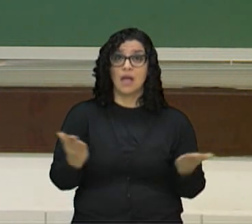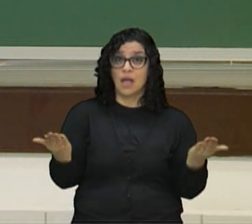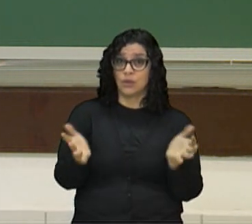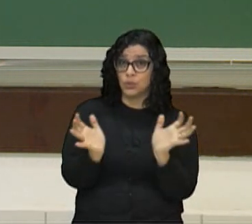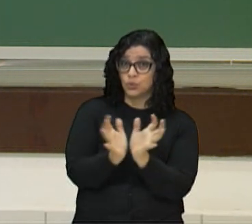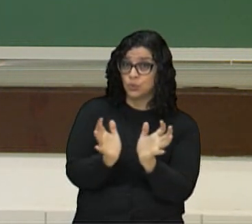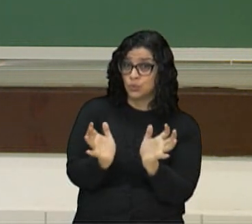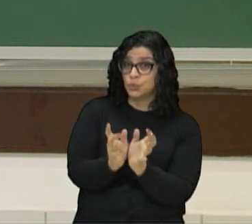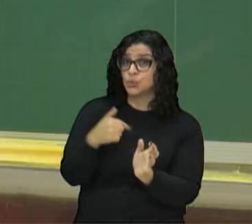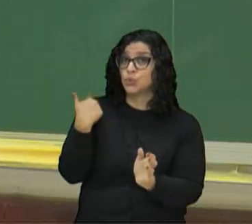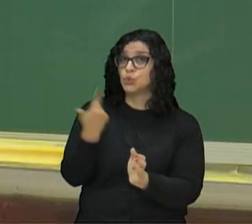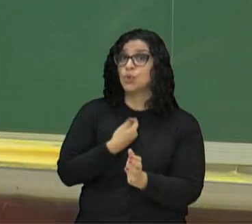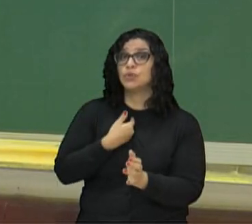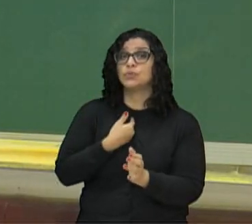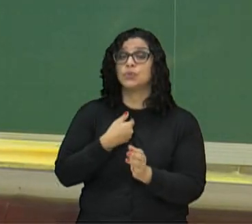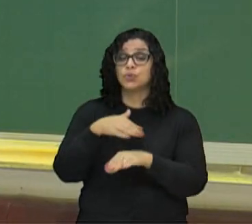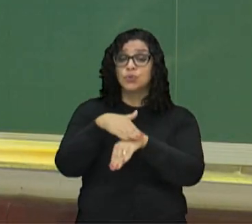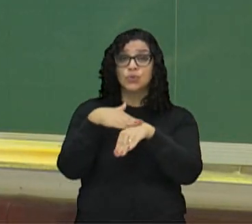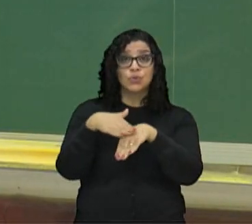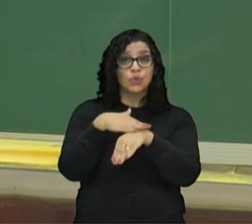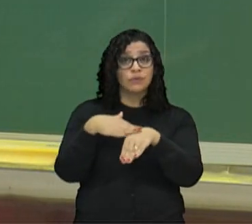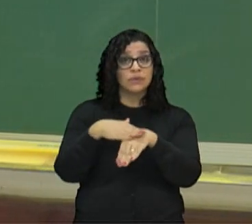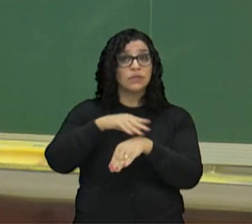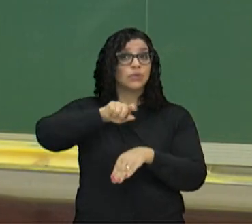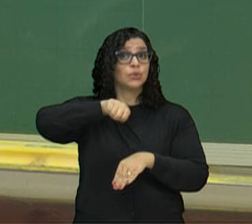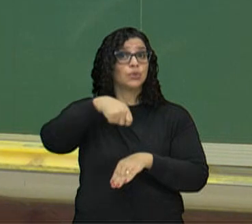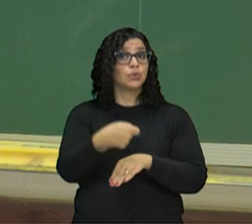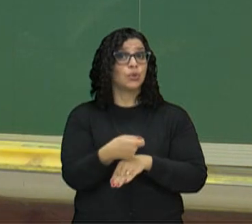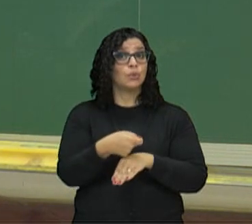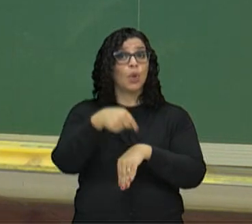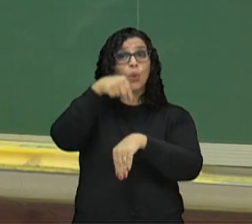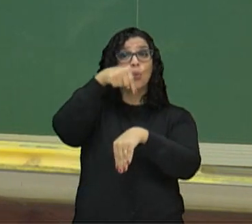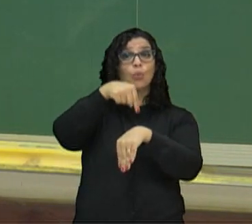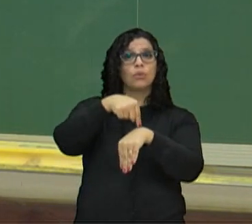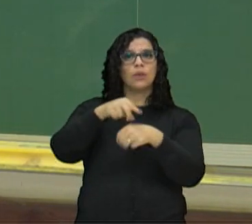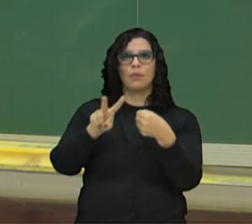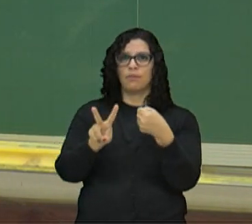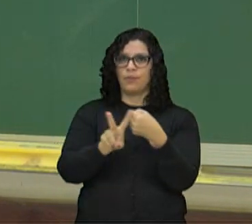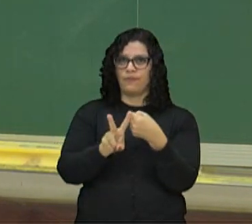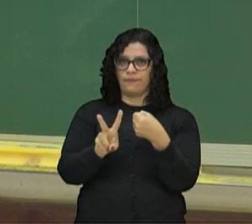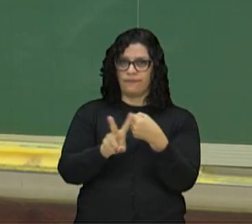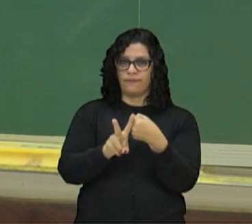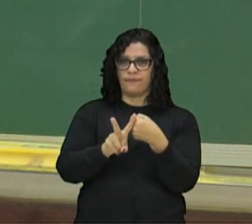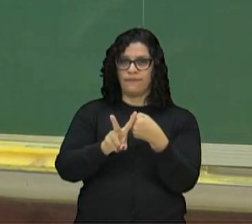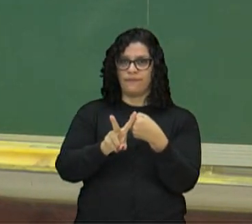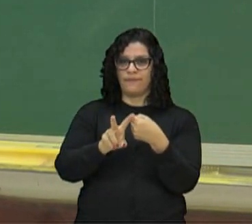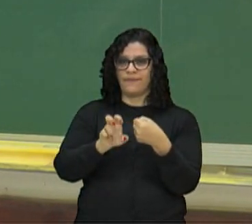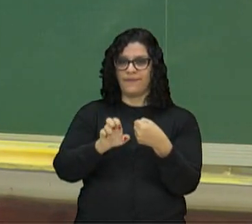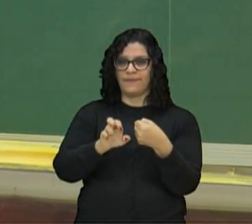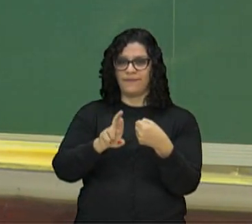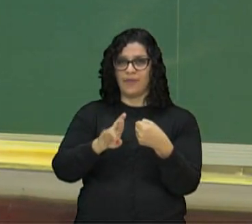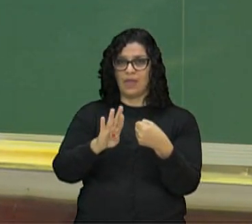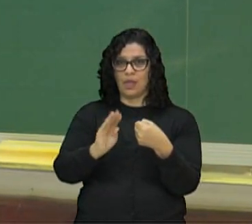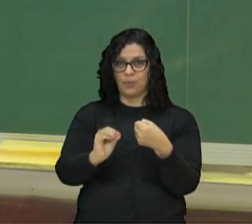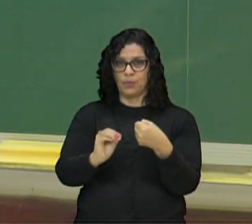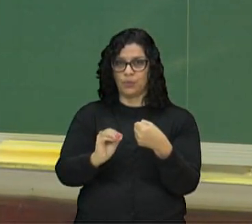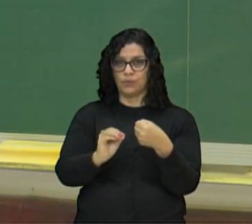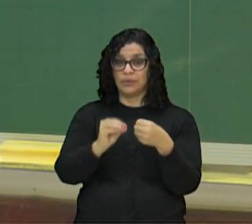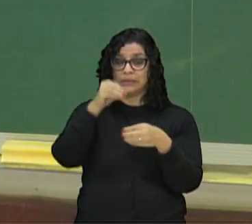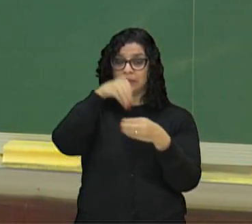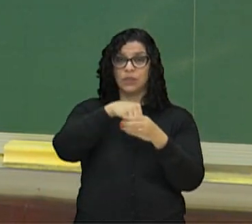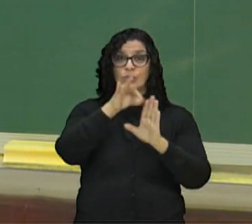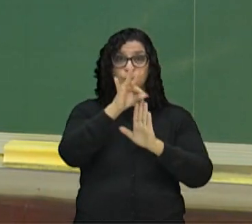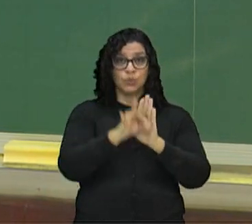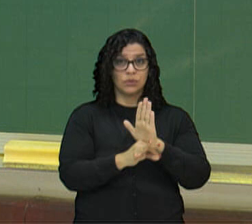Turma, agora nós vamos conversar sobre os tempos verbais, sobre o texto,